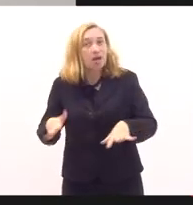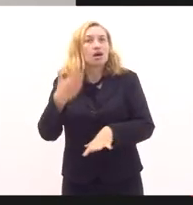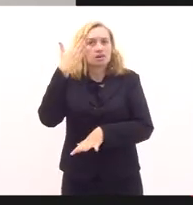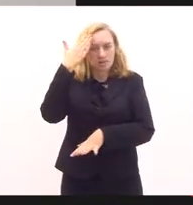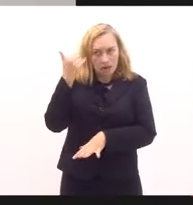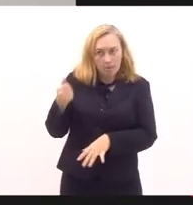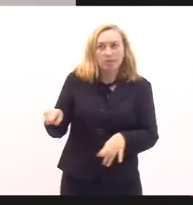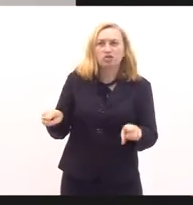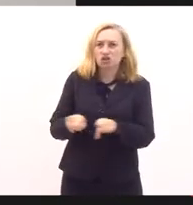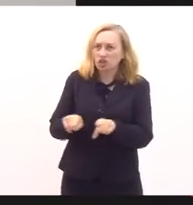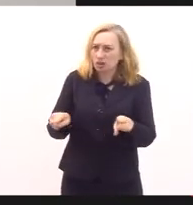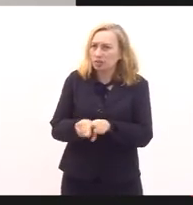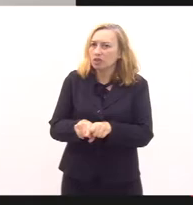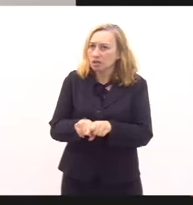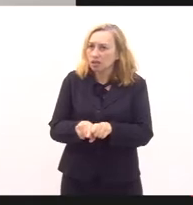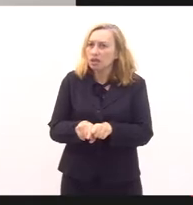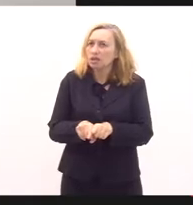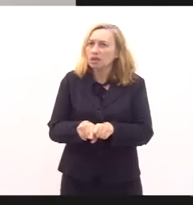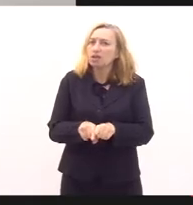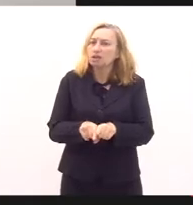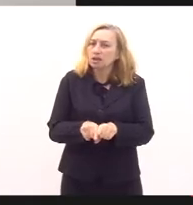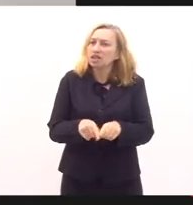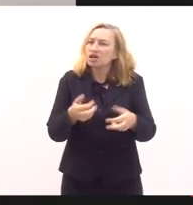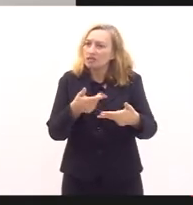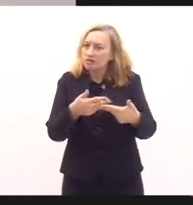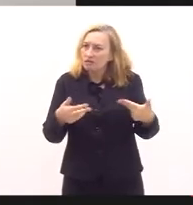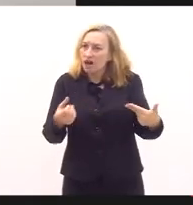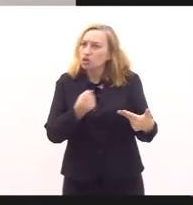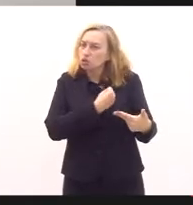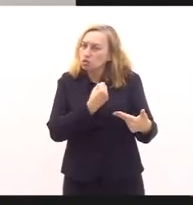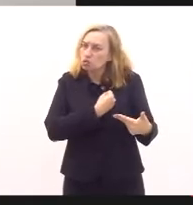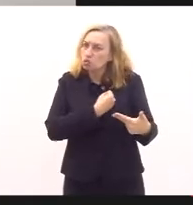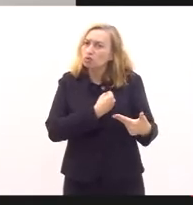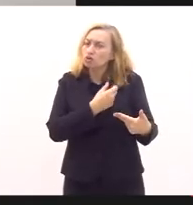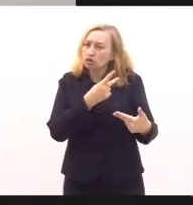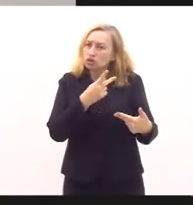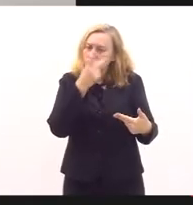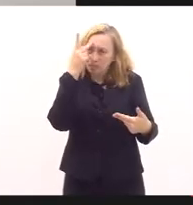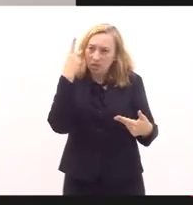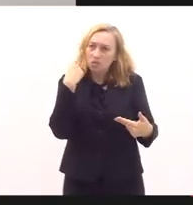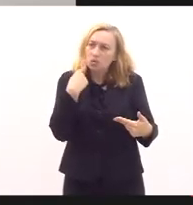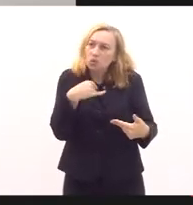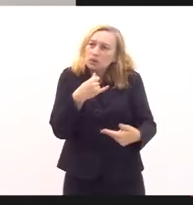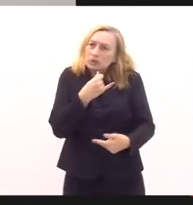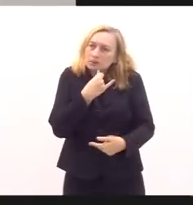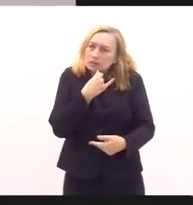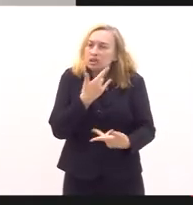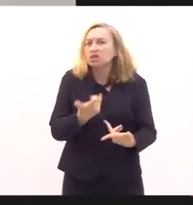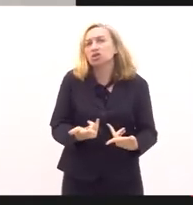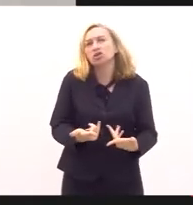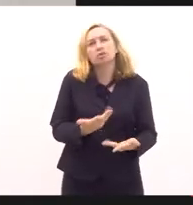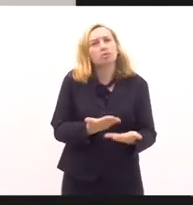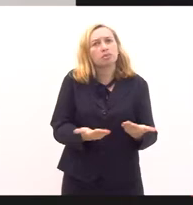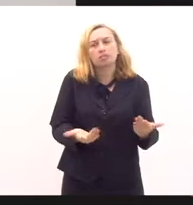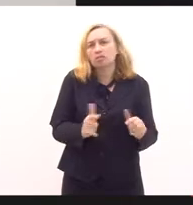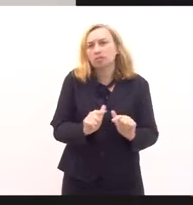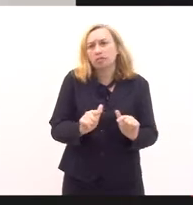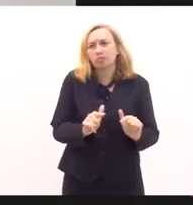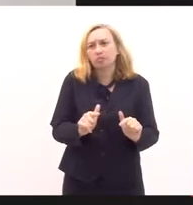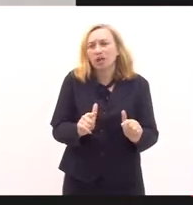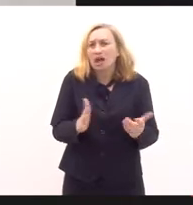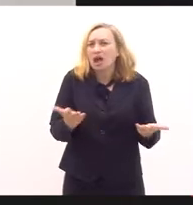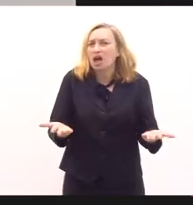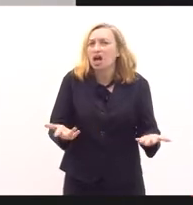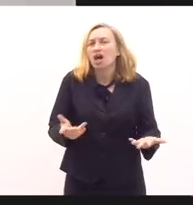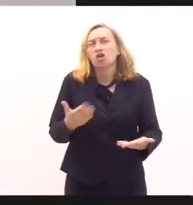sabe que a grande massa de trabalhadores foram aquelas que ficaram arrasadas. E ninguém, é óbvio que a